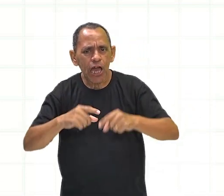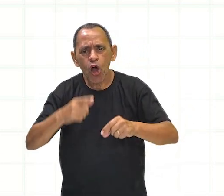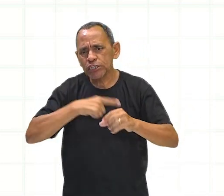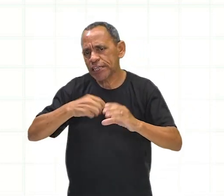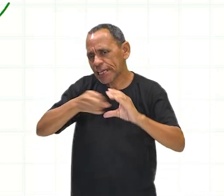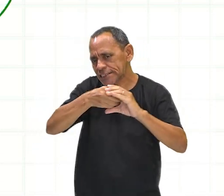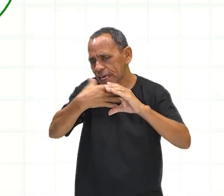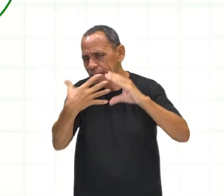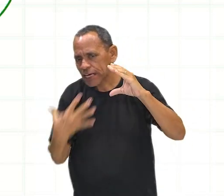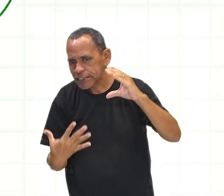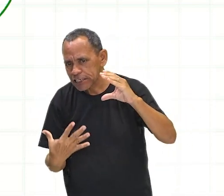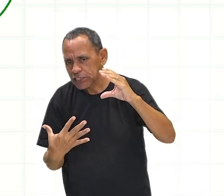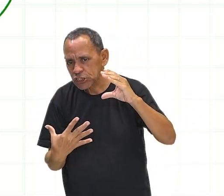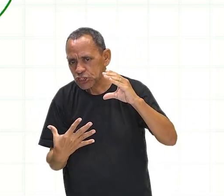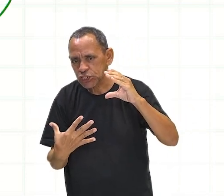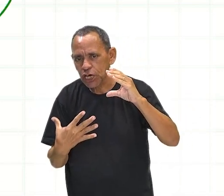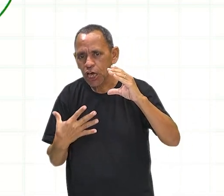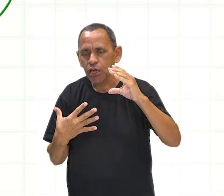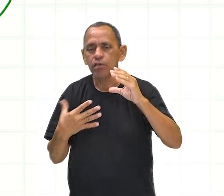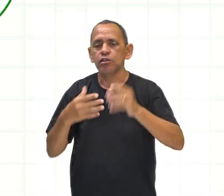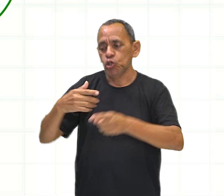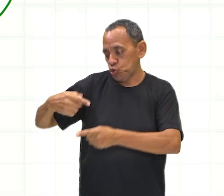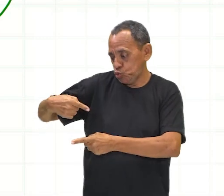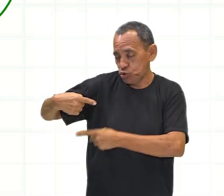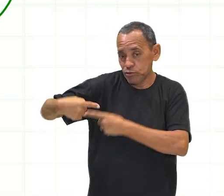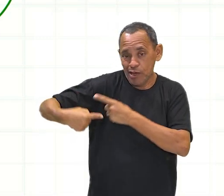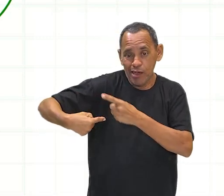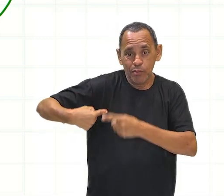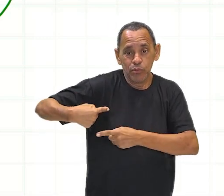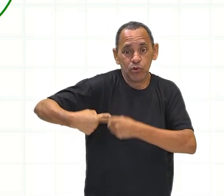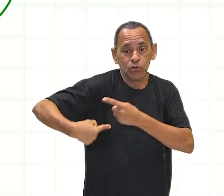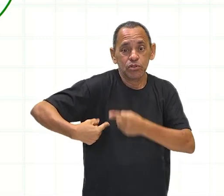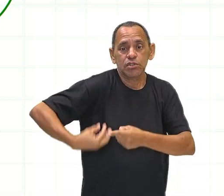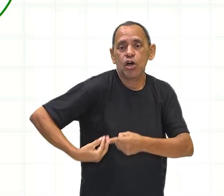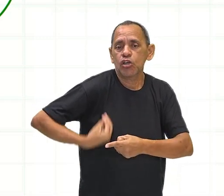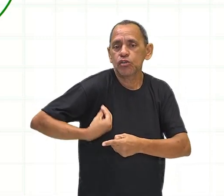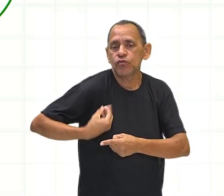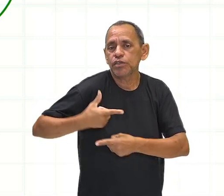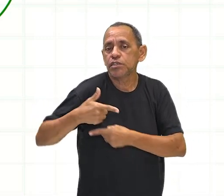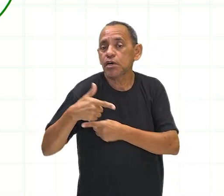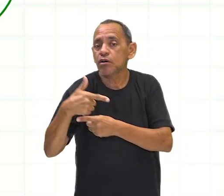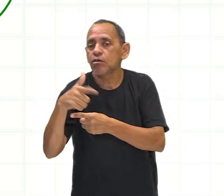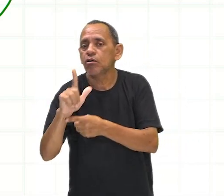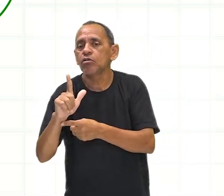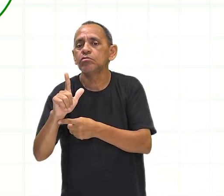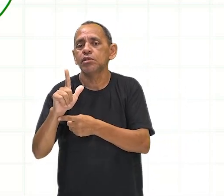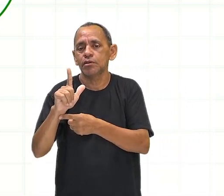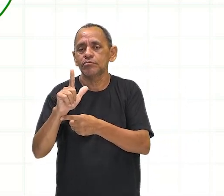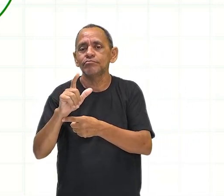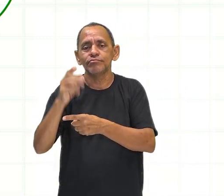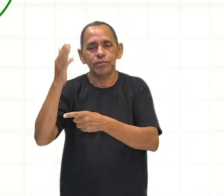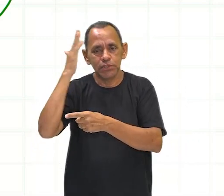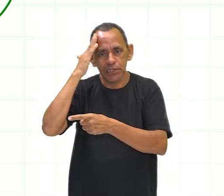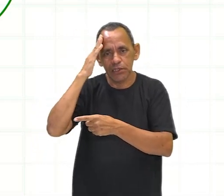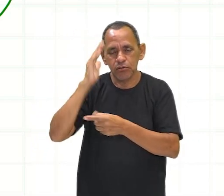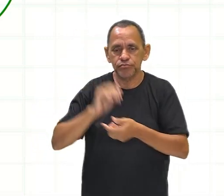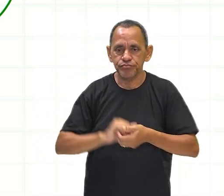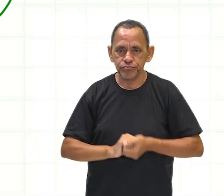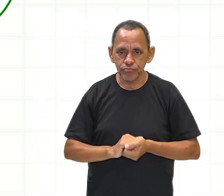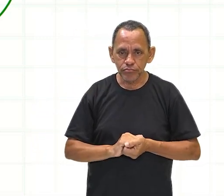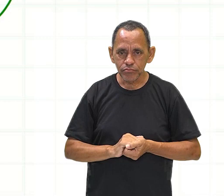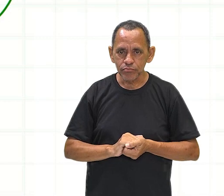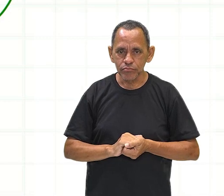função penetrar a parede do óvulo, né? Aqui a gente tem um óvulo, por exemplo, para a gente representar, e